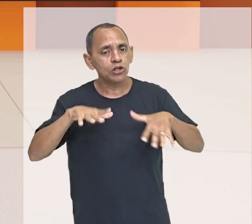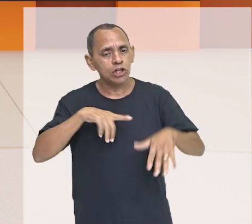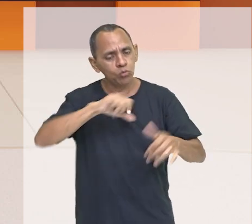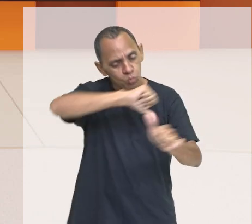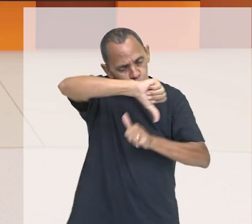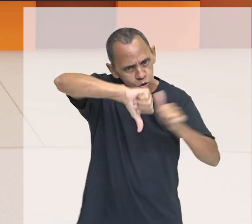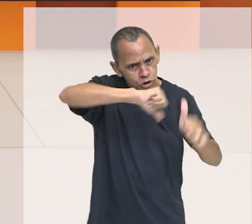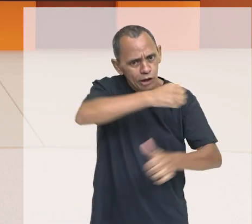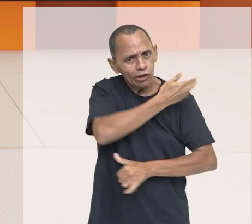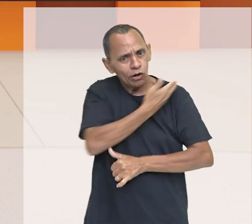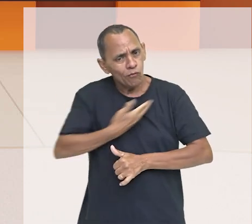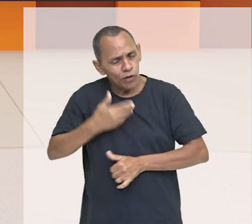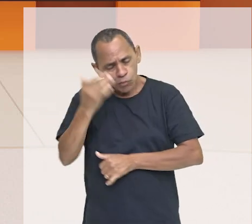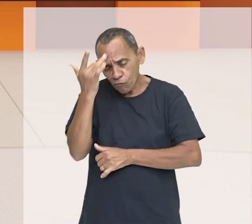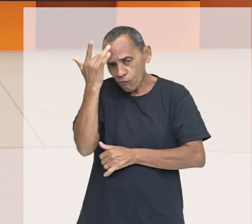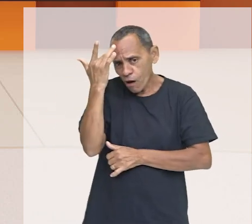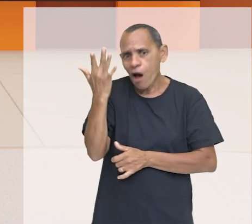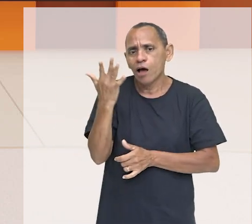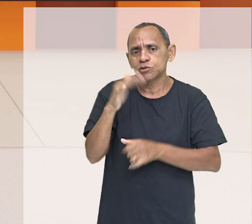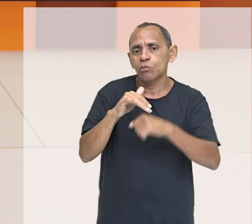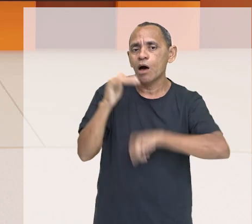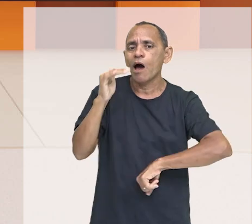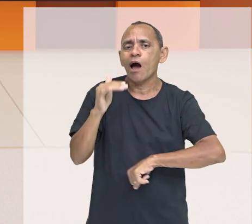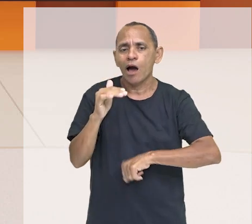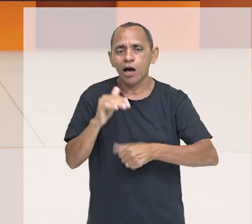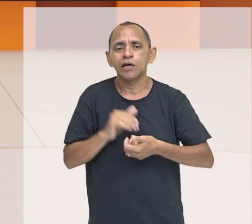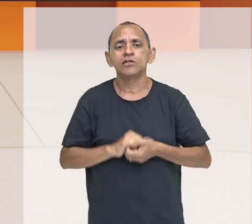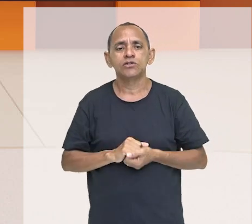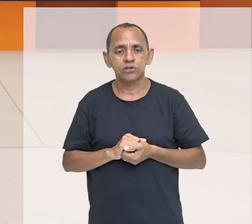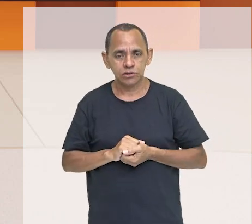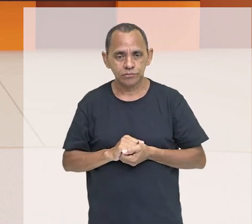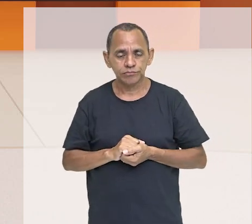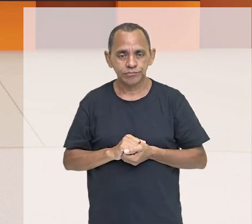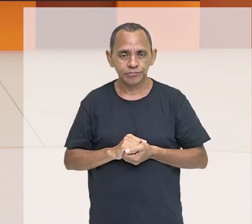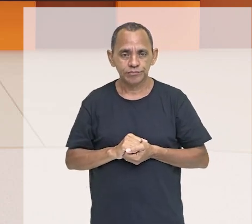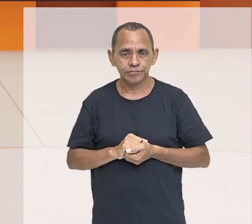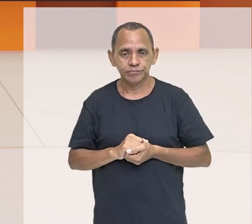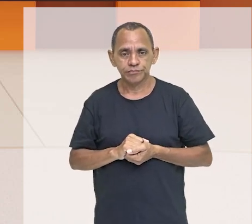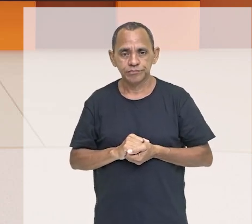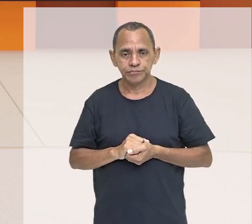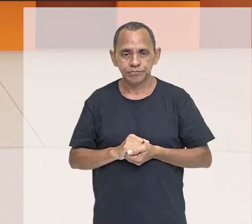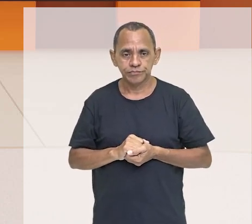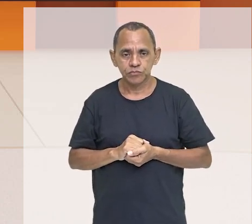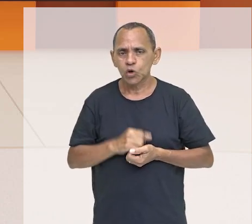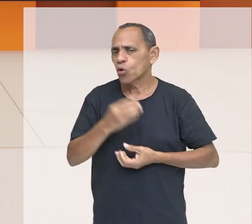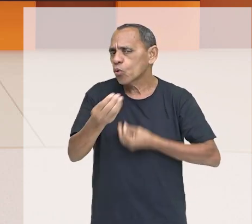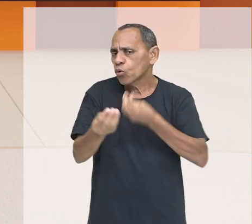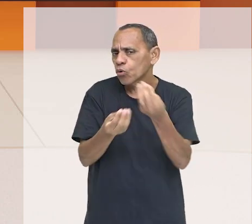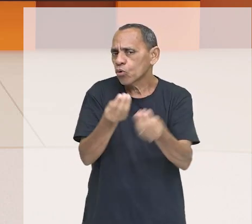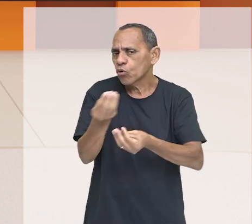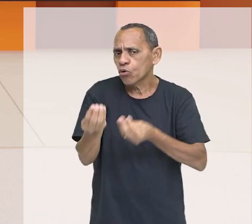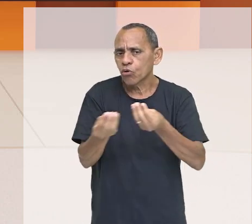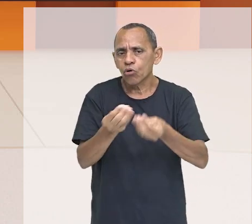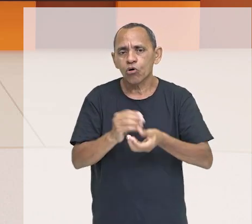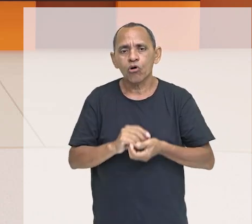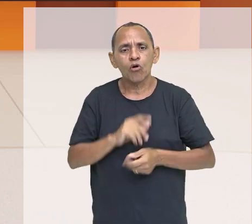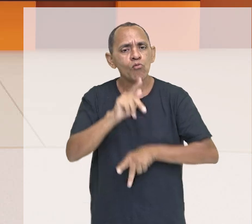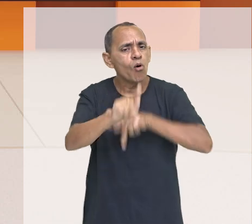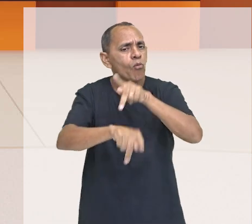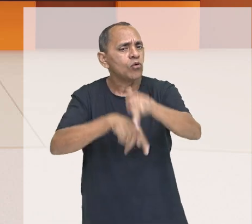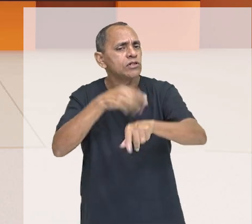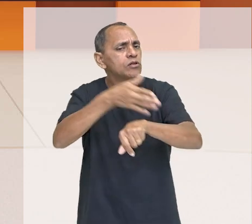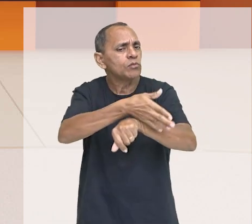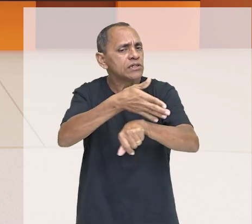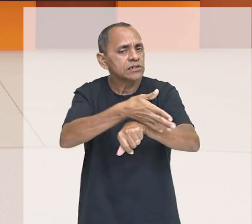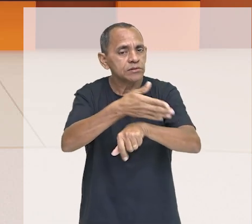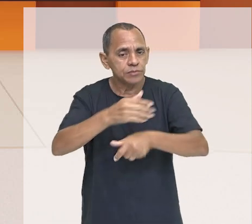troca de governo com mais facilidade do que no presidencialismo. Como é que então, como é que a população